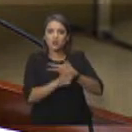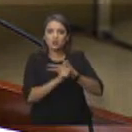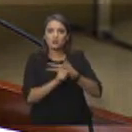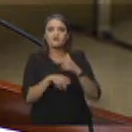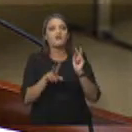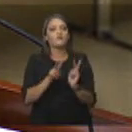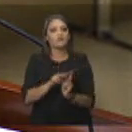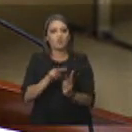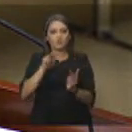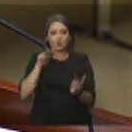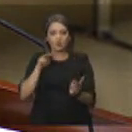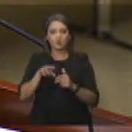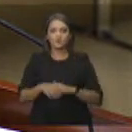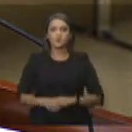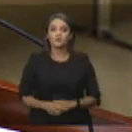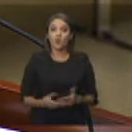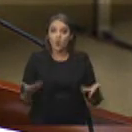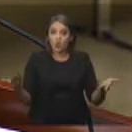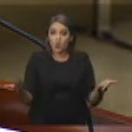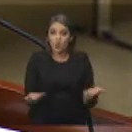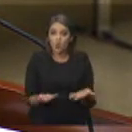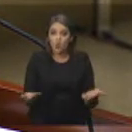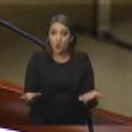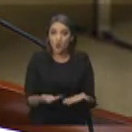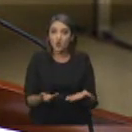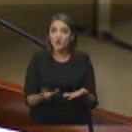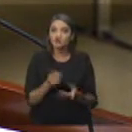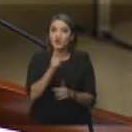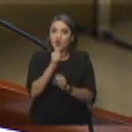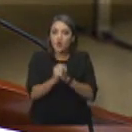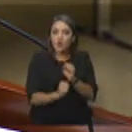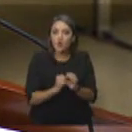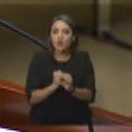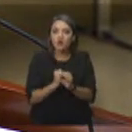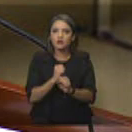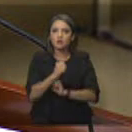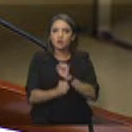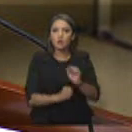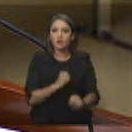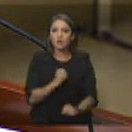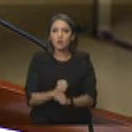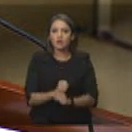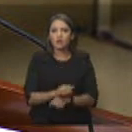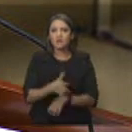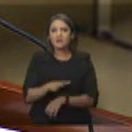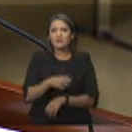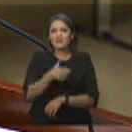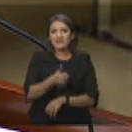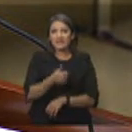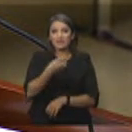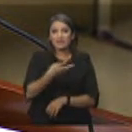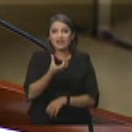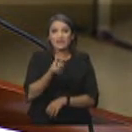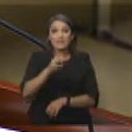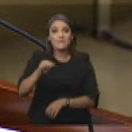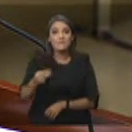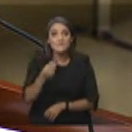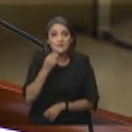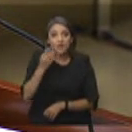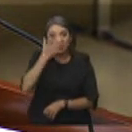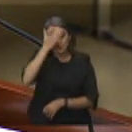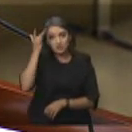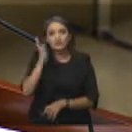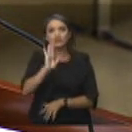virtual. Hoje, anualmente, cerca de 136 milhões de cidadãos já